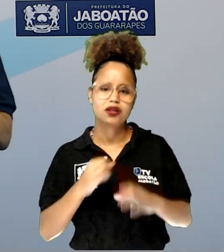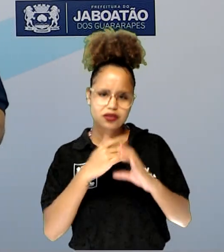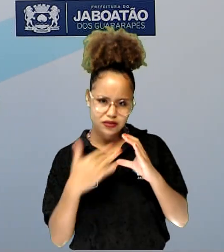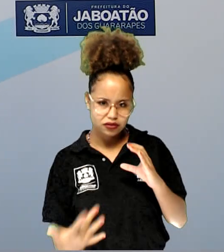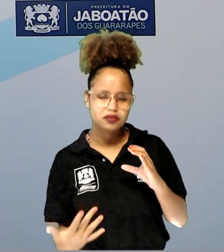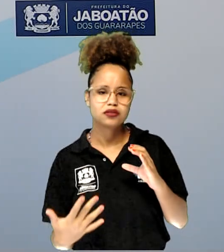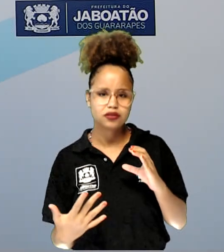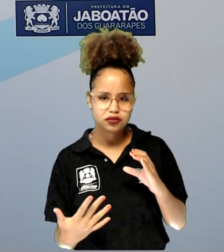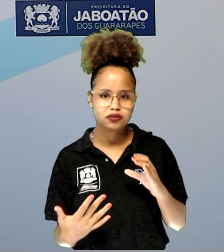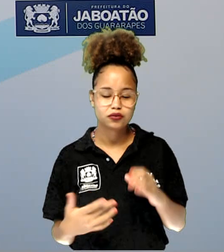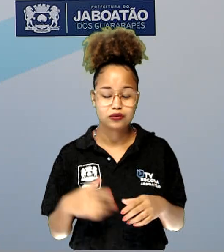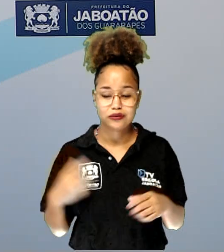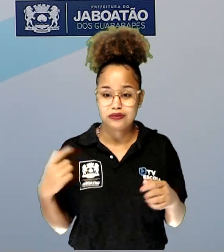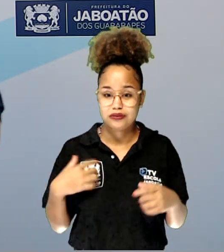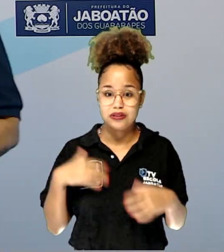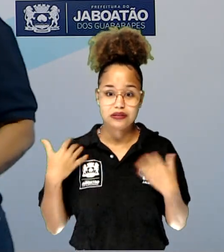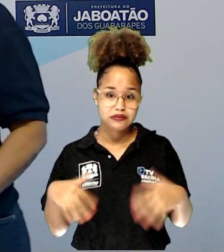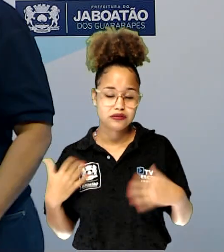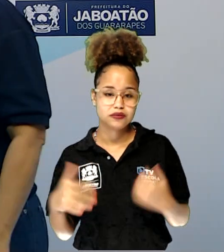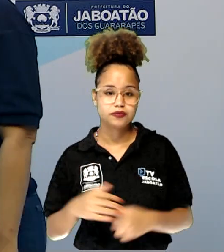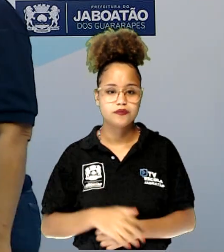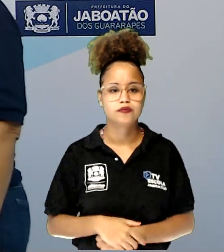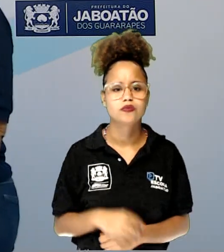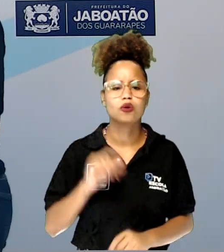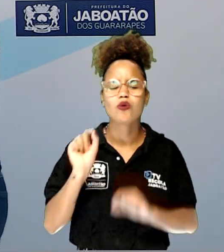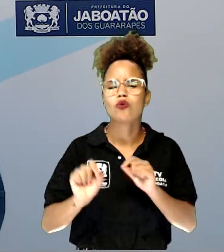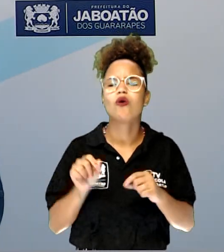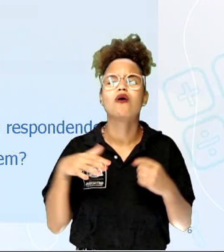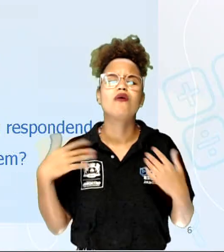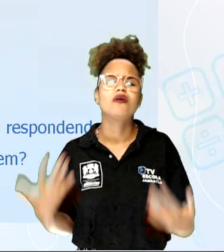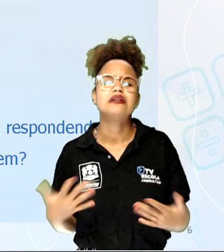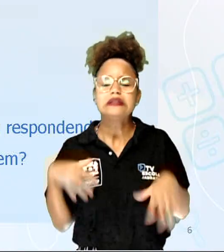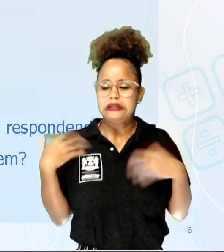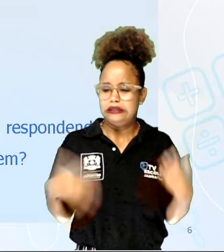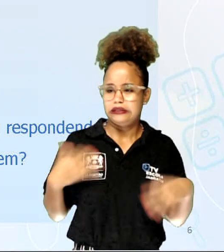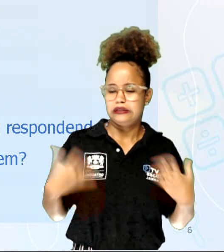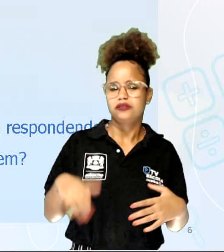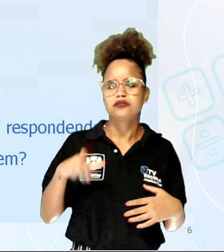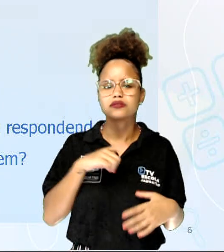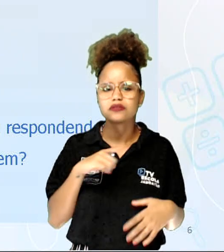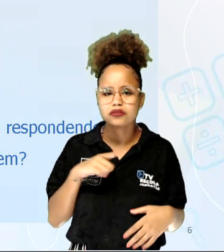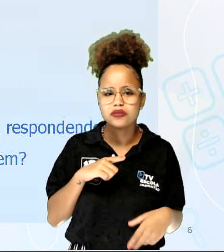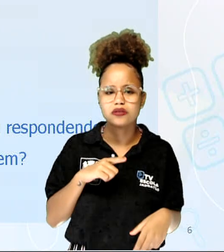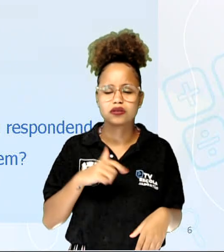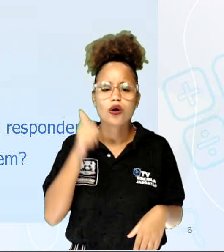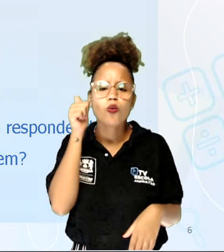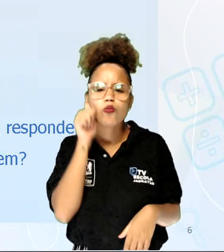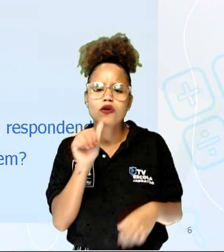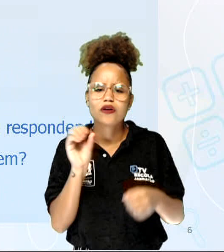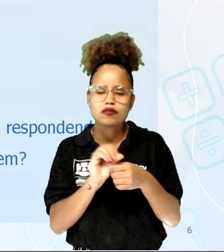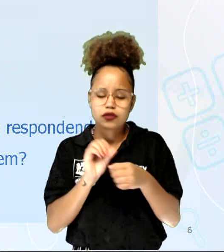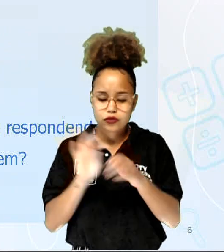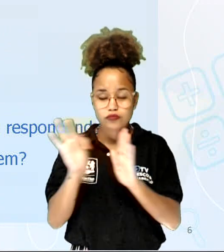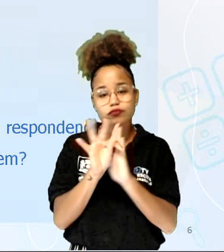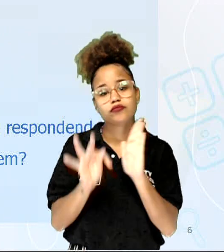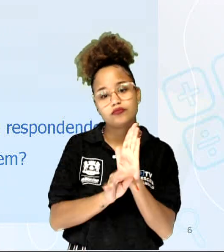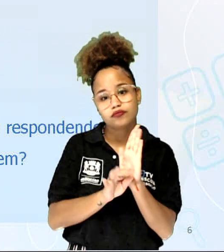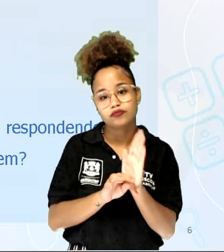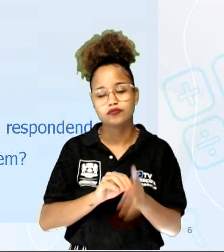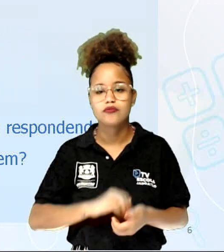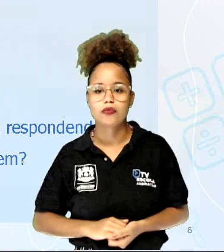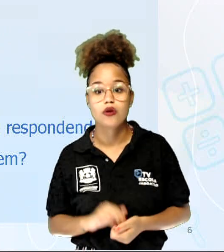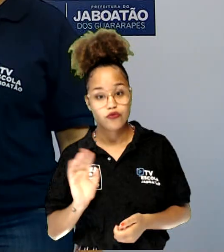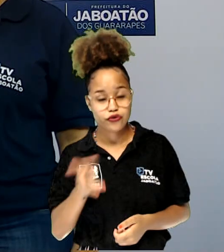do fechame. Quais são os fechames que foram dados pela senhora no decorrer do texto? eu já dei